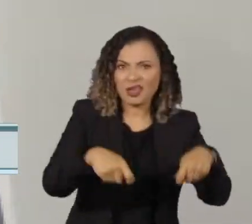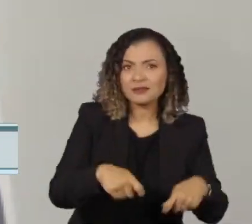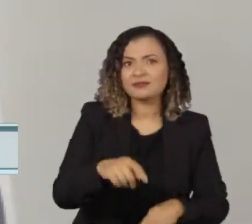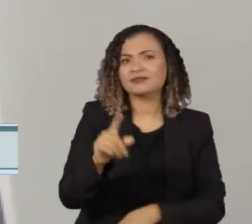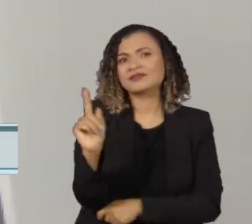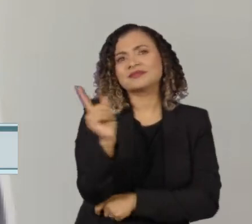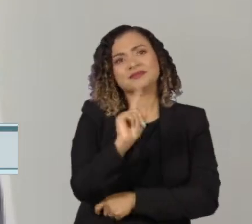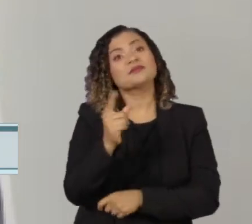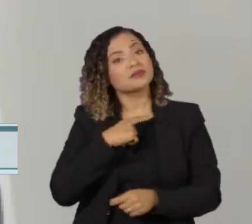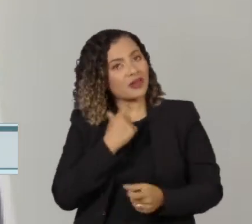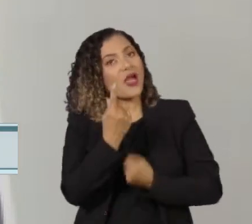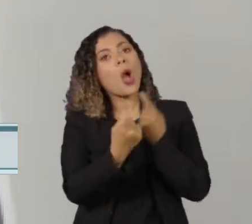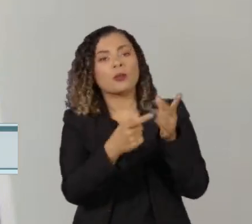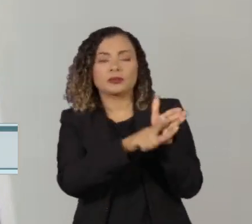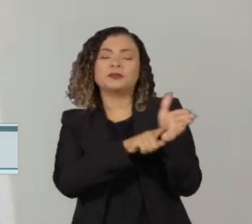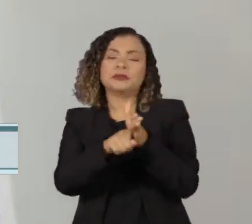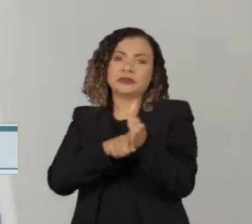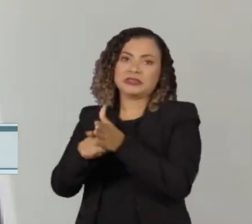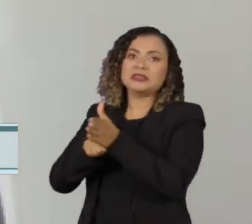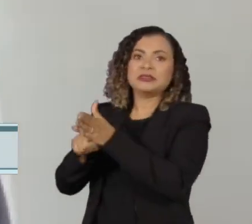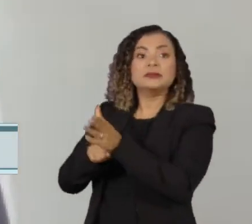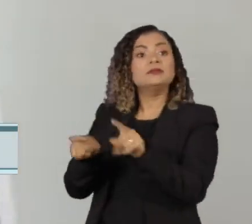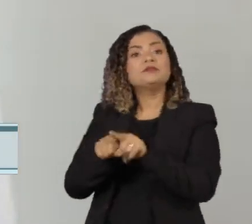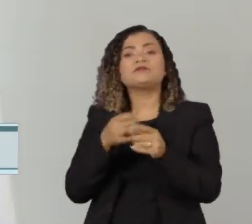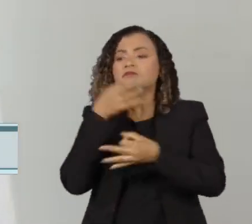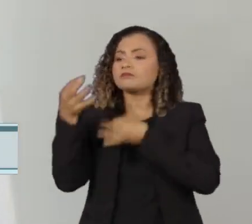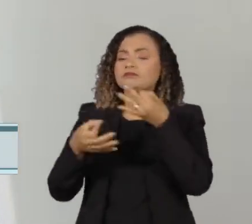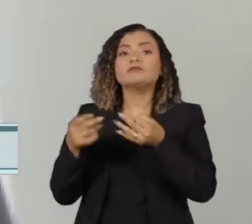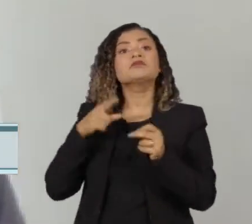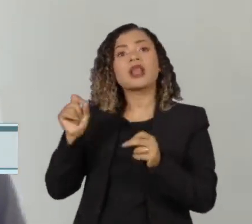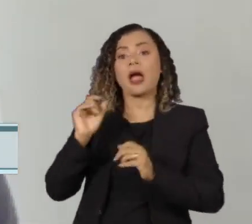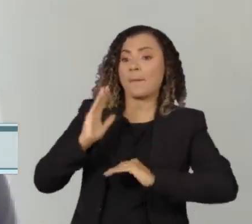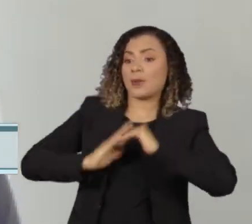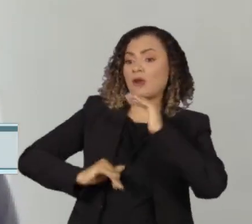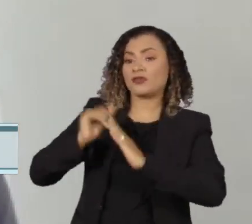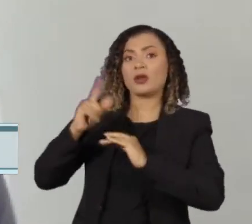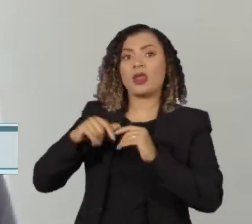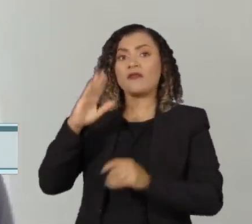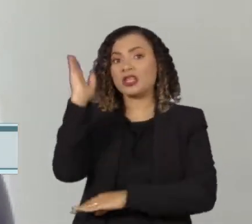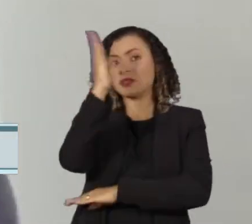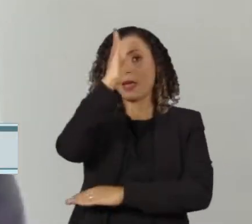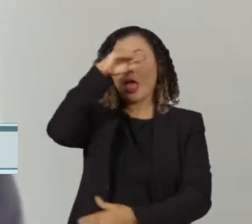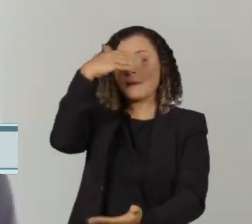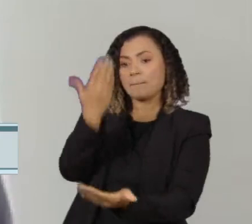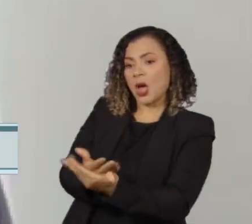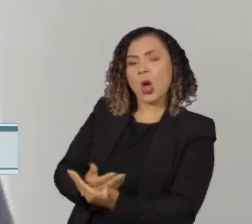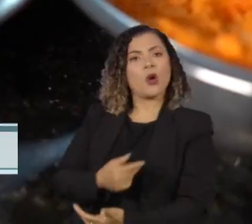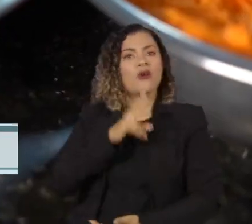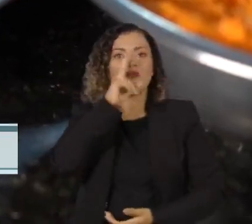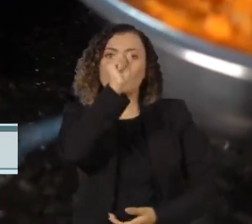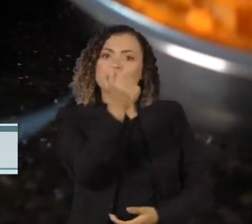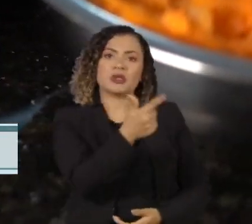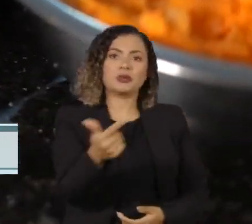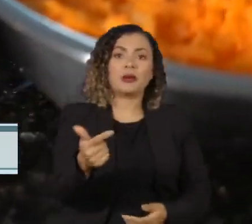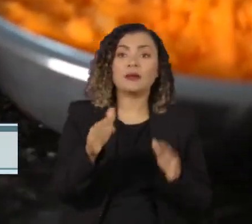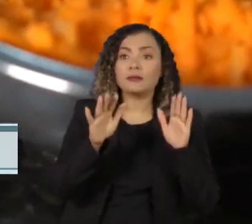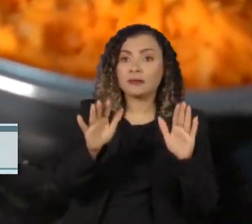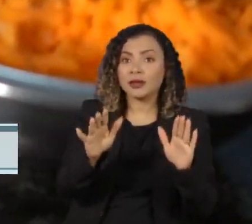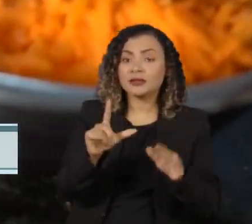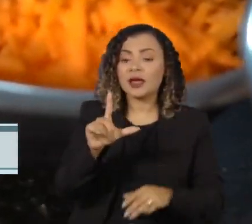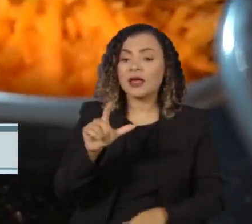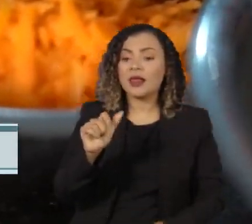Saíram algumas matérias de veículos nacionais, os comentários lá, os jogadores vão desmaiar em campo, não vão ter força. O Laguna